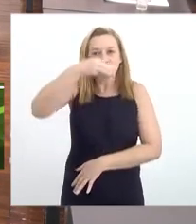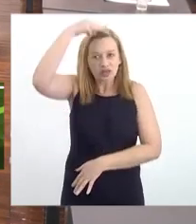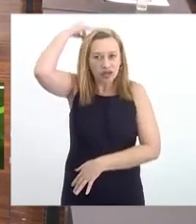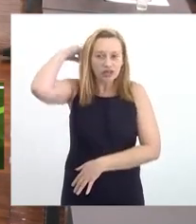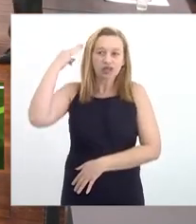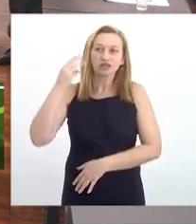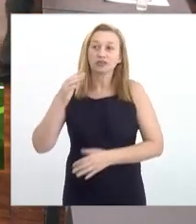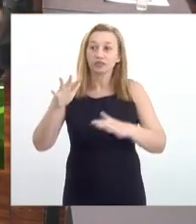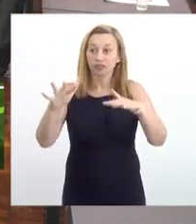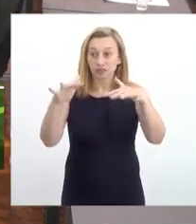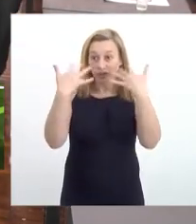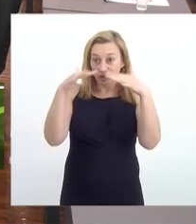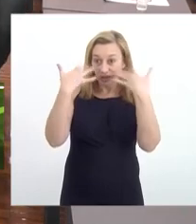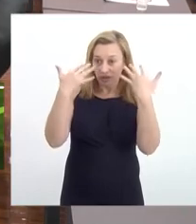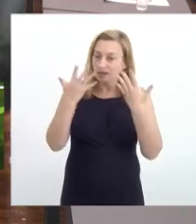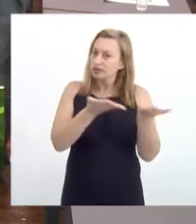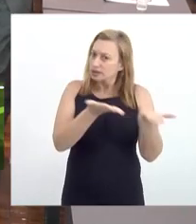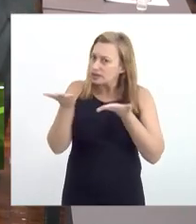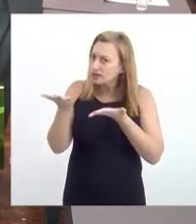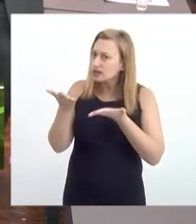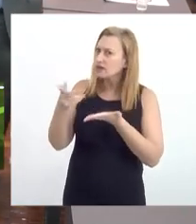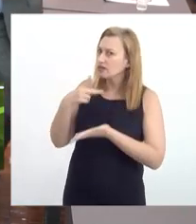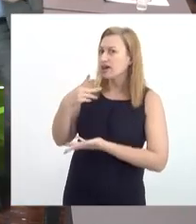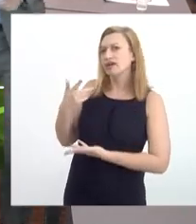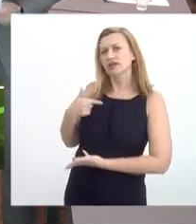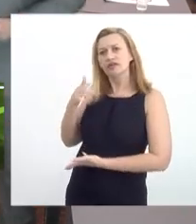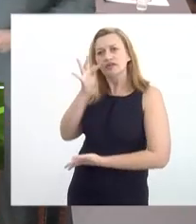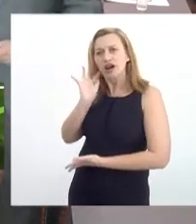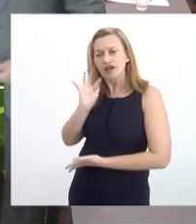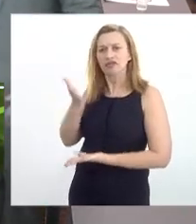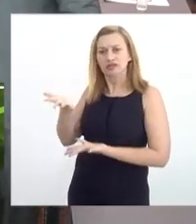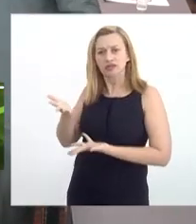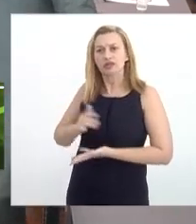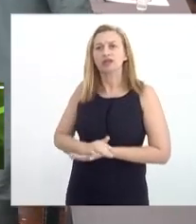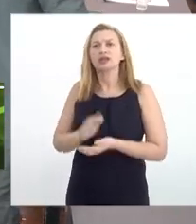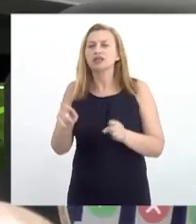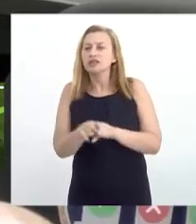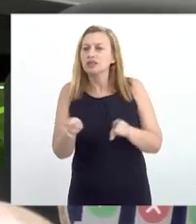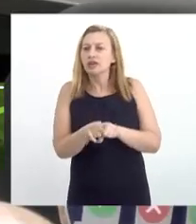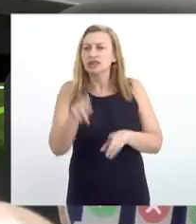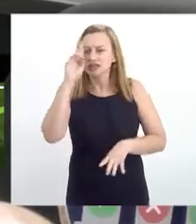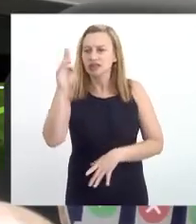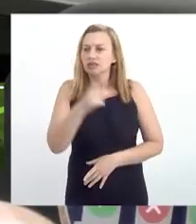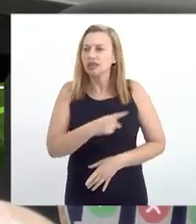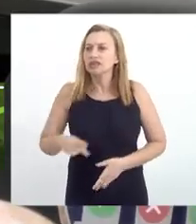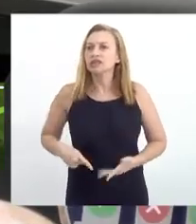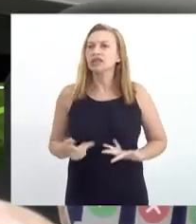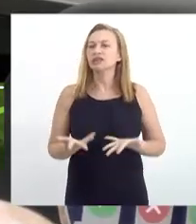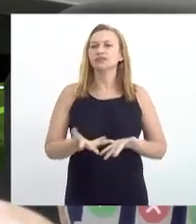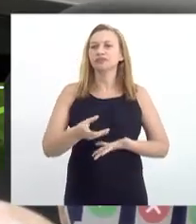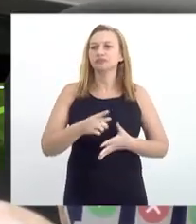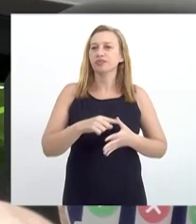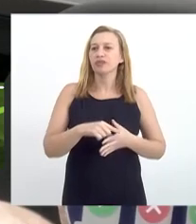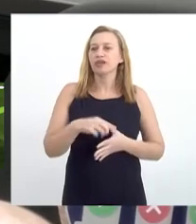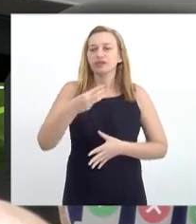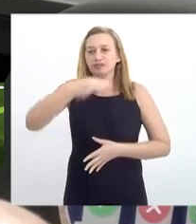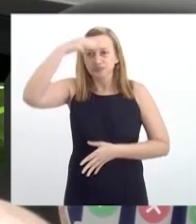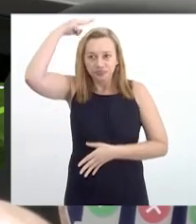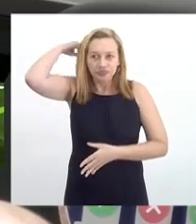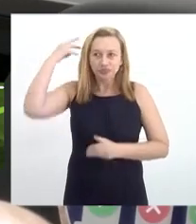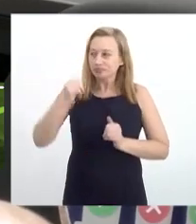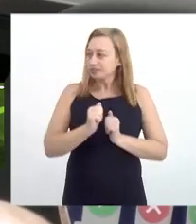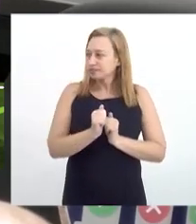deixe ele prestar atenção na gente, por favor, Flávio, fazer também, presidente e deputado Márcio Pacheco, o encaminhamento, que